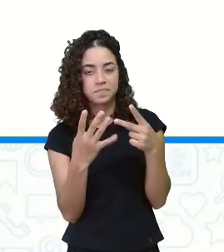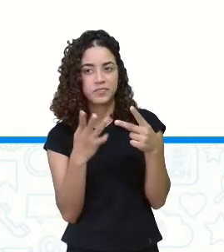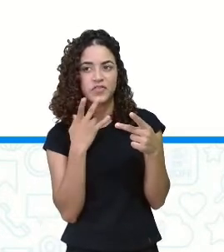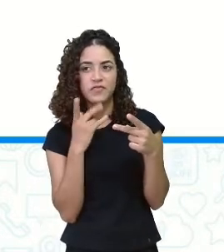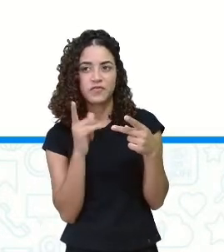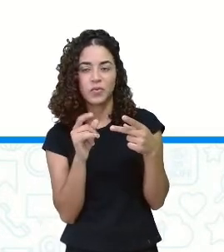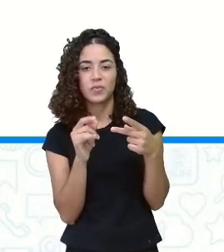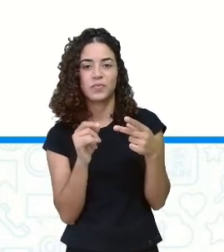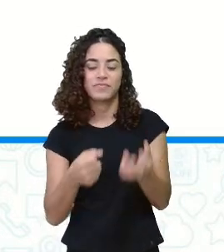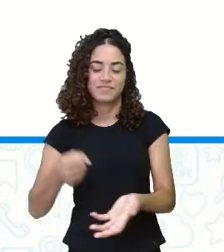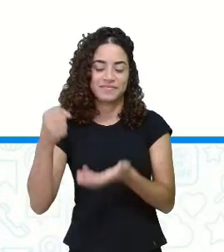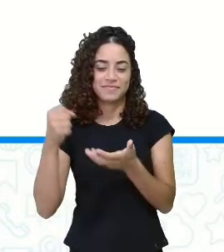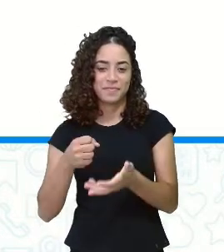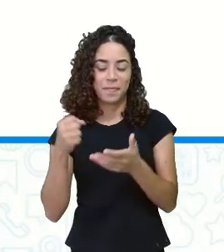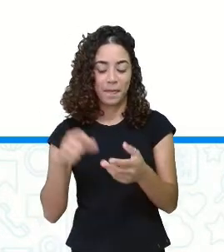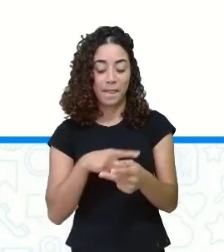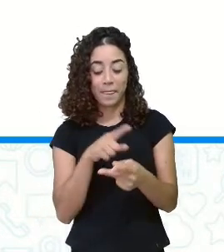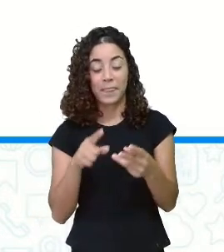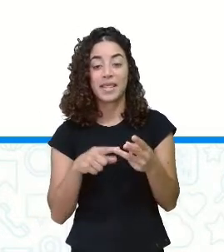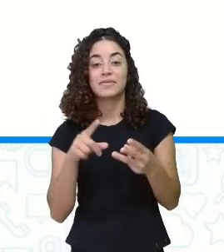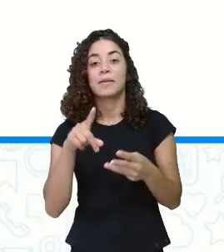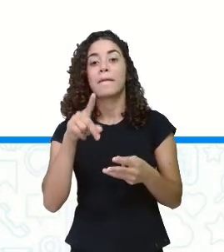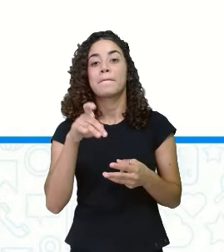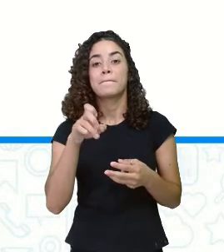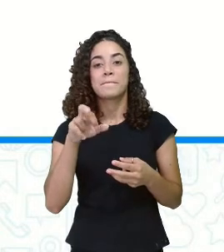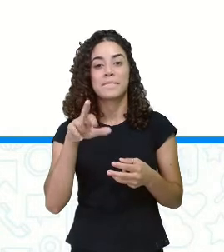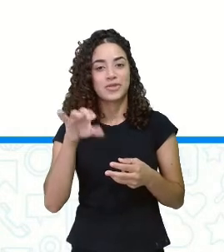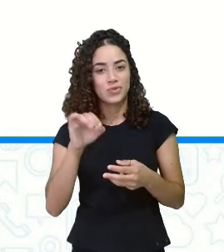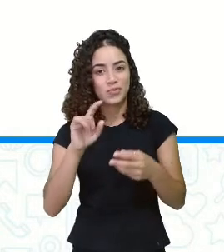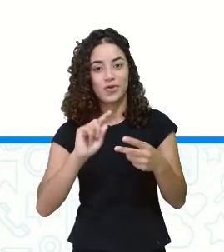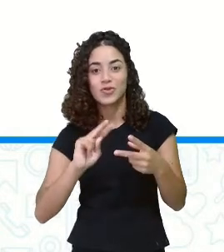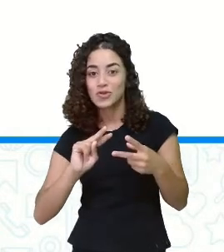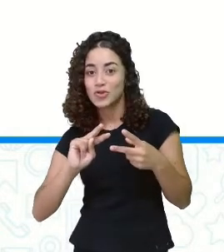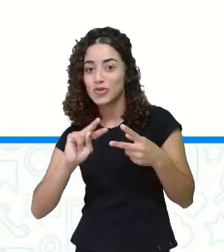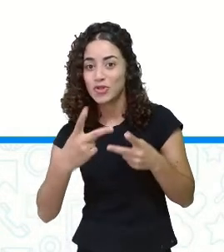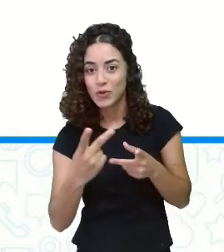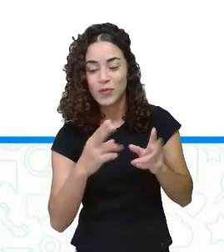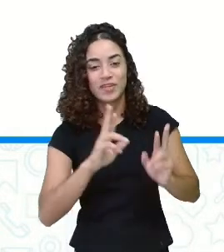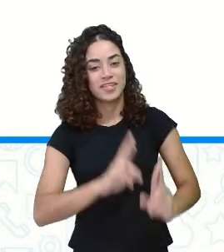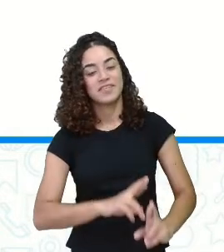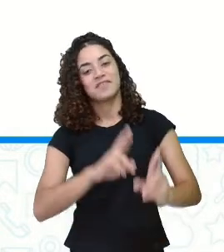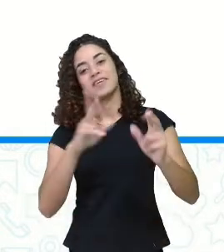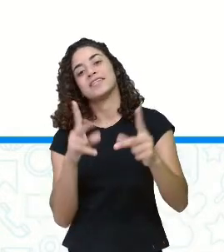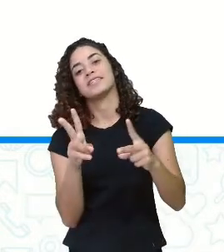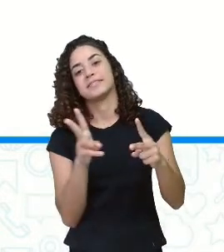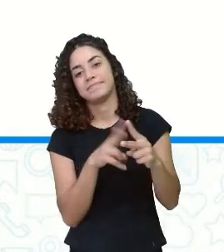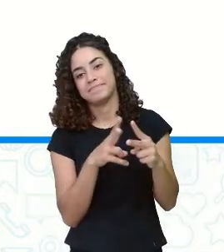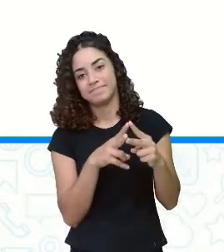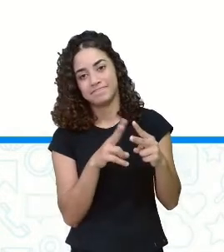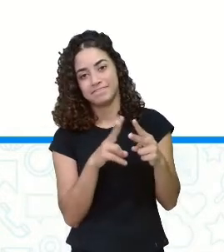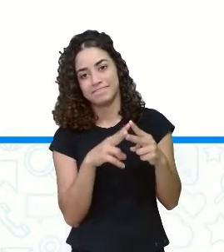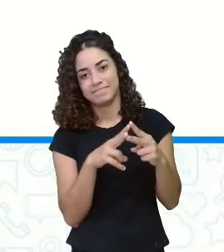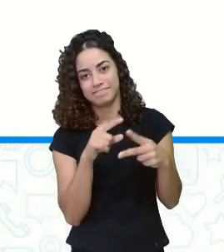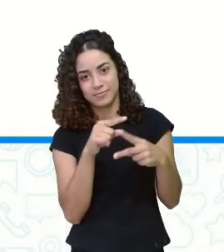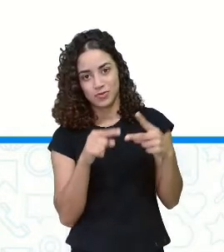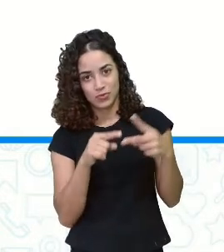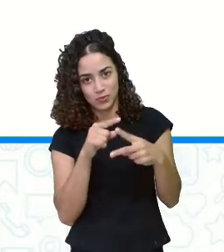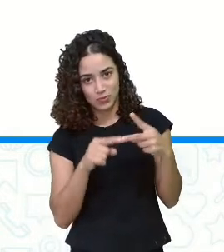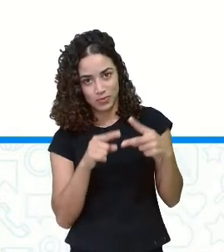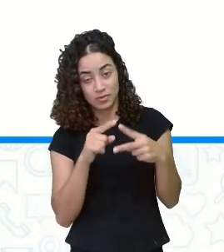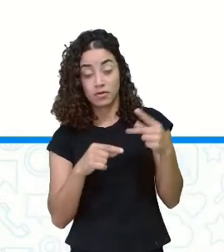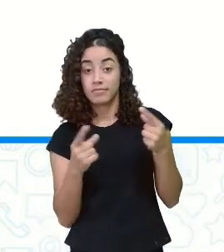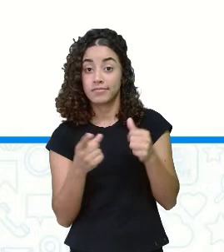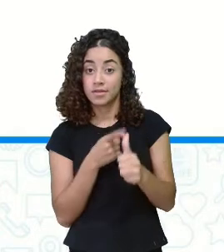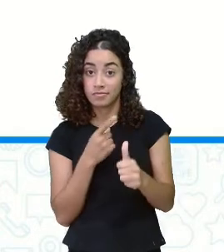o saco de Pedro tem o dobro da diferença de bolas entre Caio e André. Então,